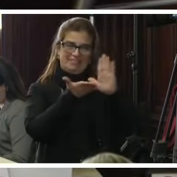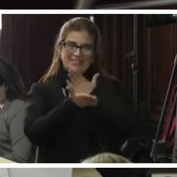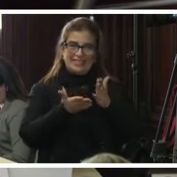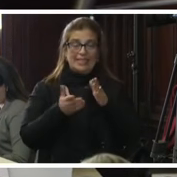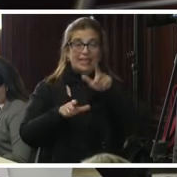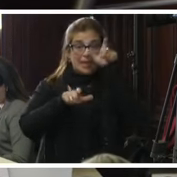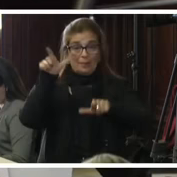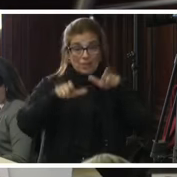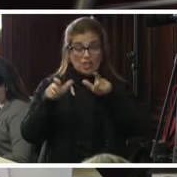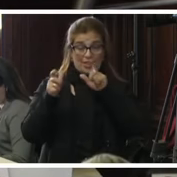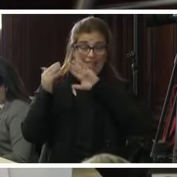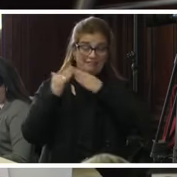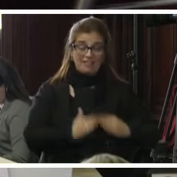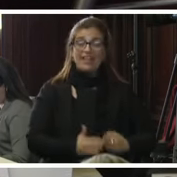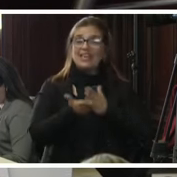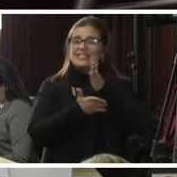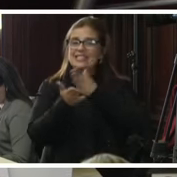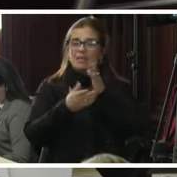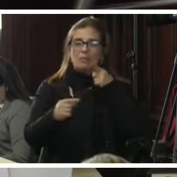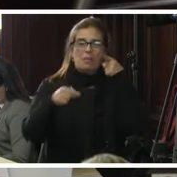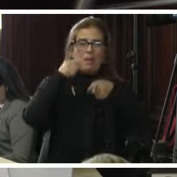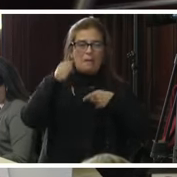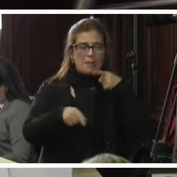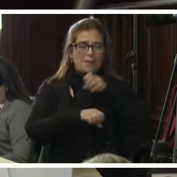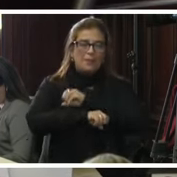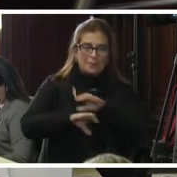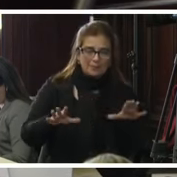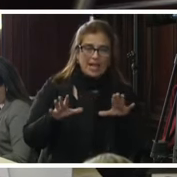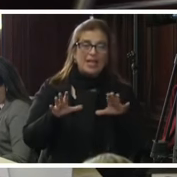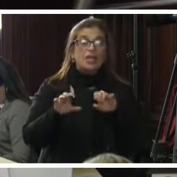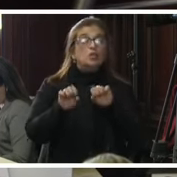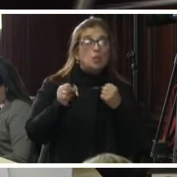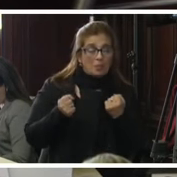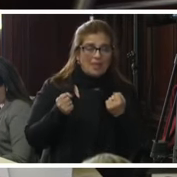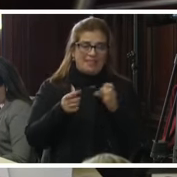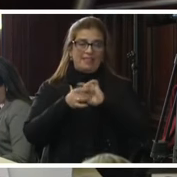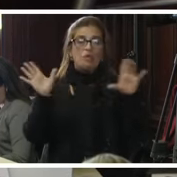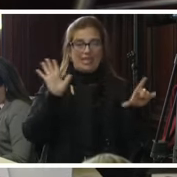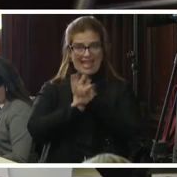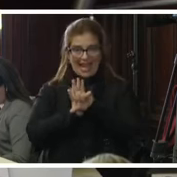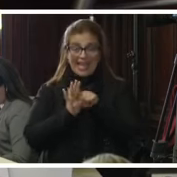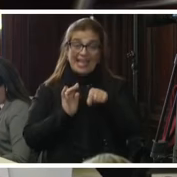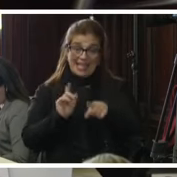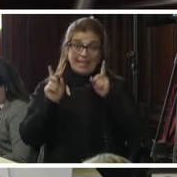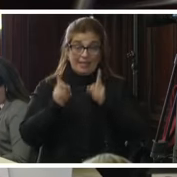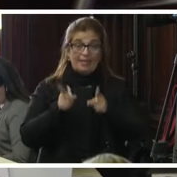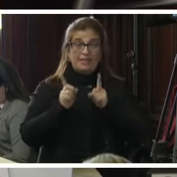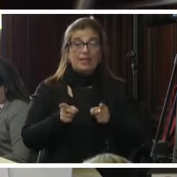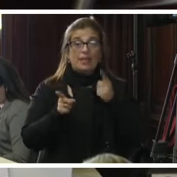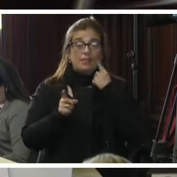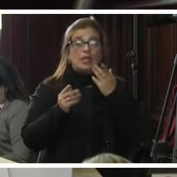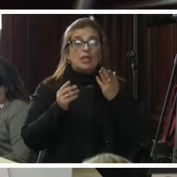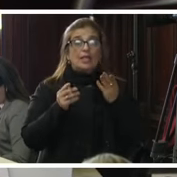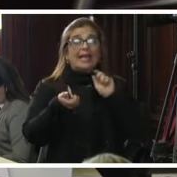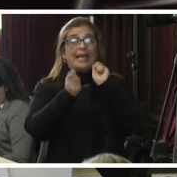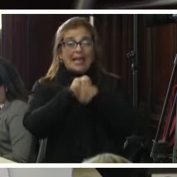uma dinâmica de permanente confronto armado, suspensão da legalidade democrática e sujeição da população a um status